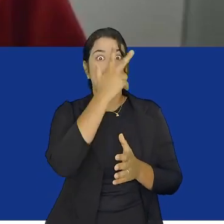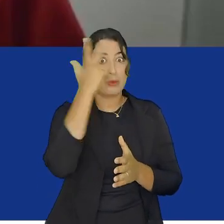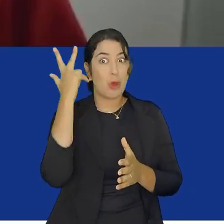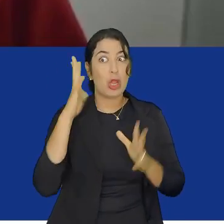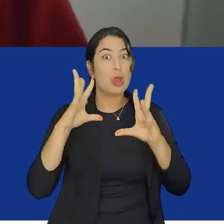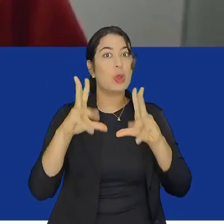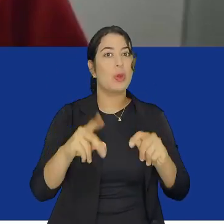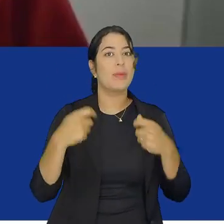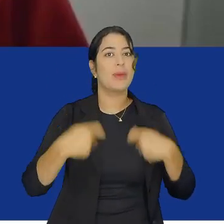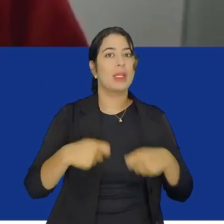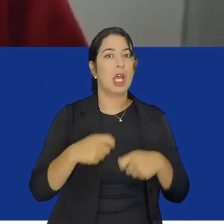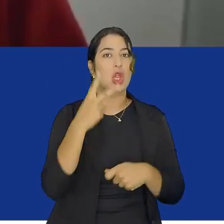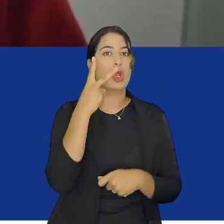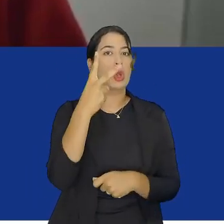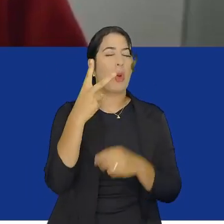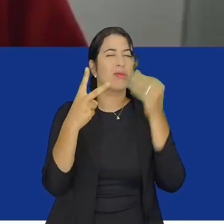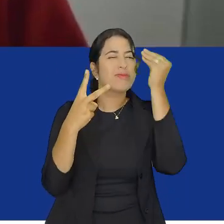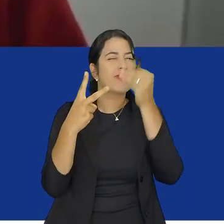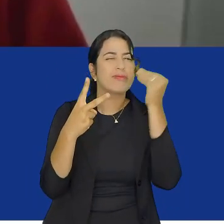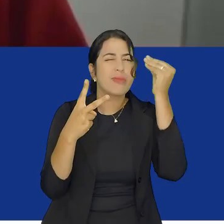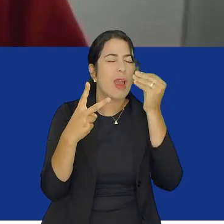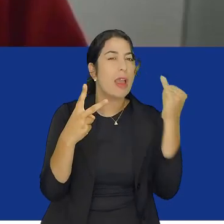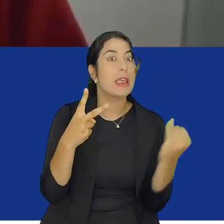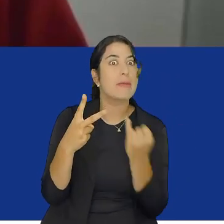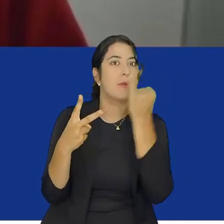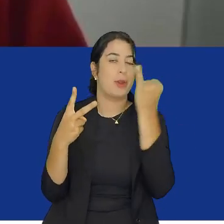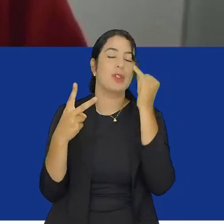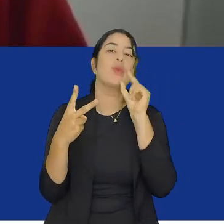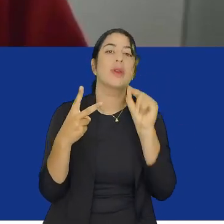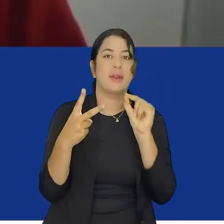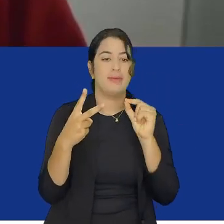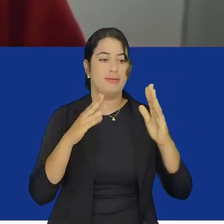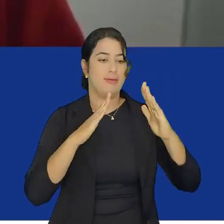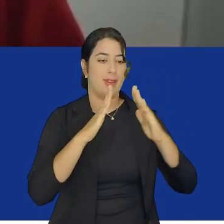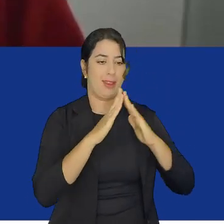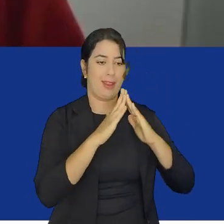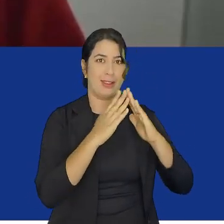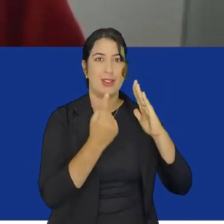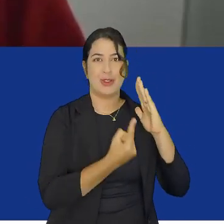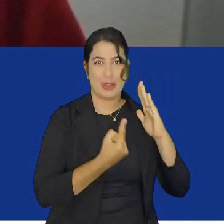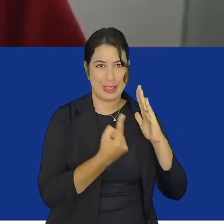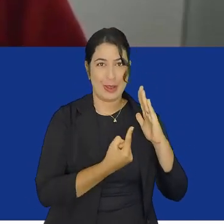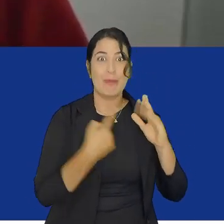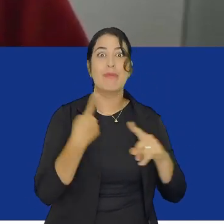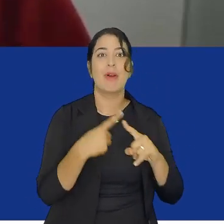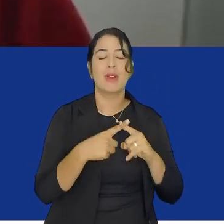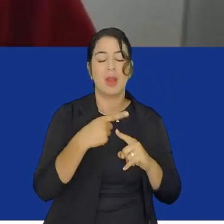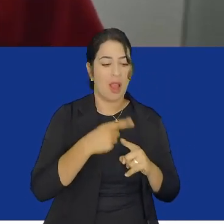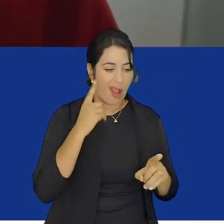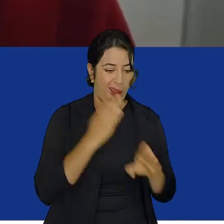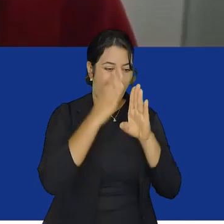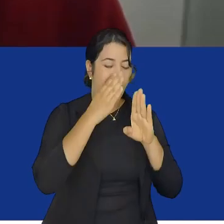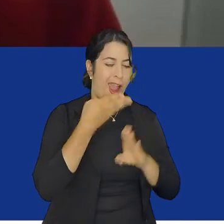humano devia ter duas experiências assim que eu acho fundamental para a vida humana. Primeiro, morar sozinho. Você vai descobrir que a louça quem deixou